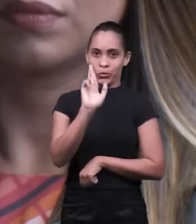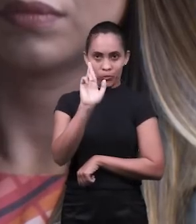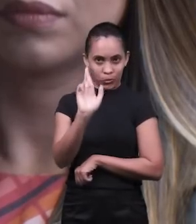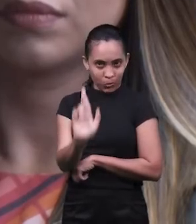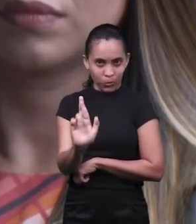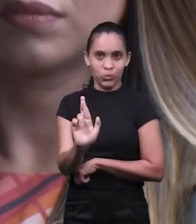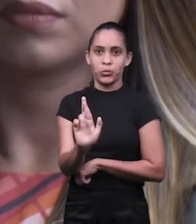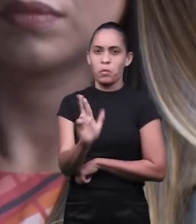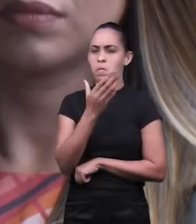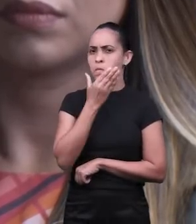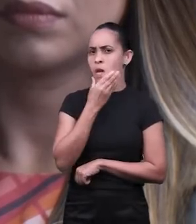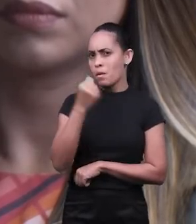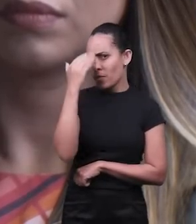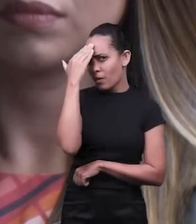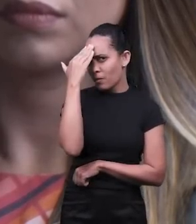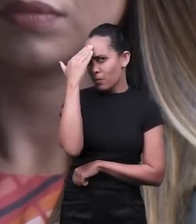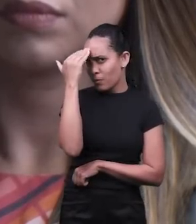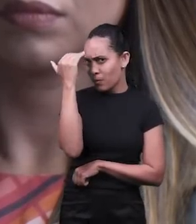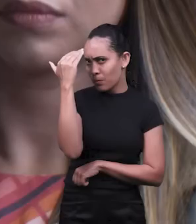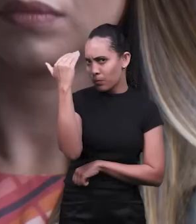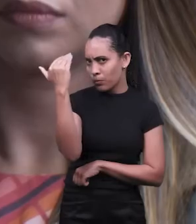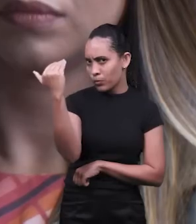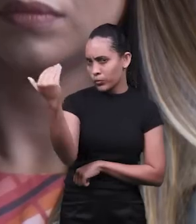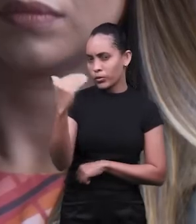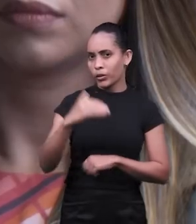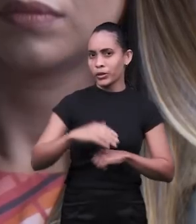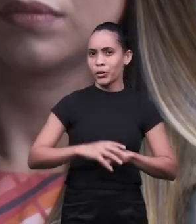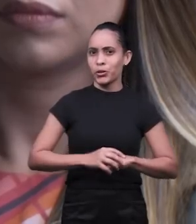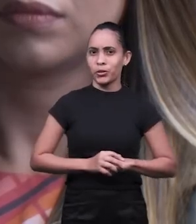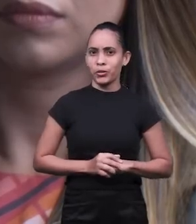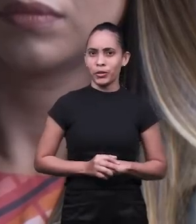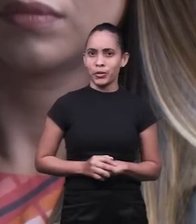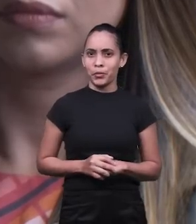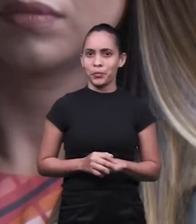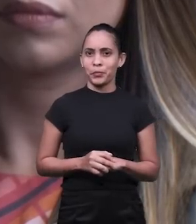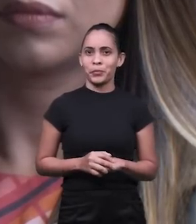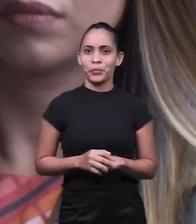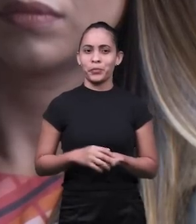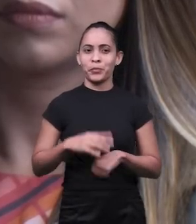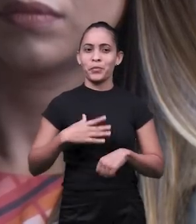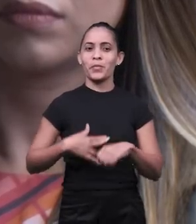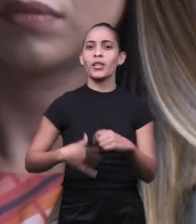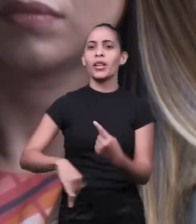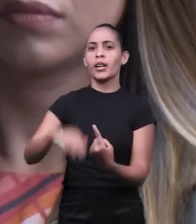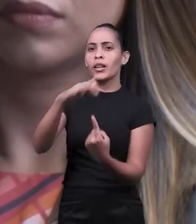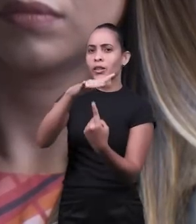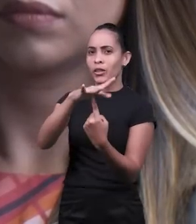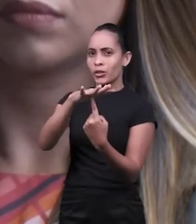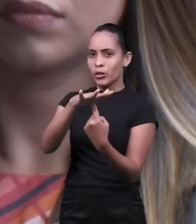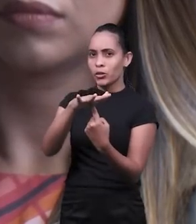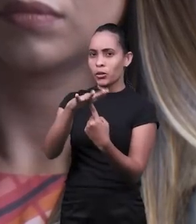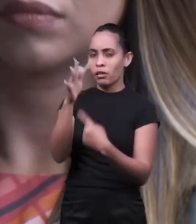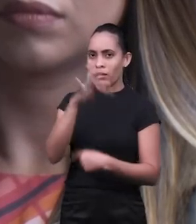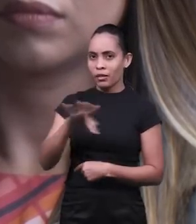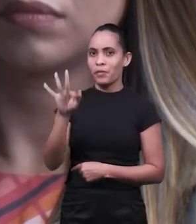Louis Pasteur, diretor-geral do Instituto de Pesquisas Científicas da Universidade Nacional da França. E mais